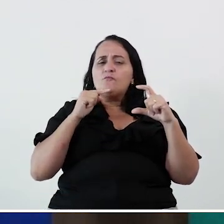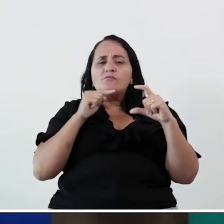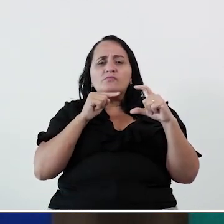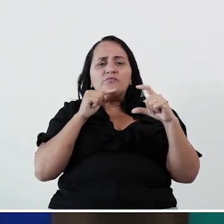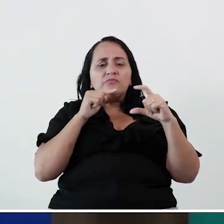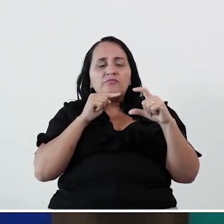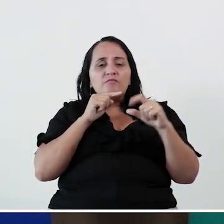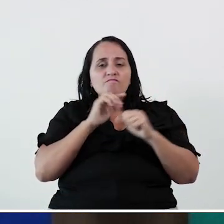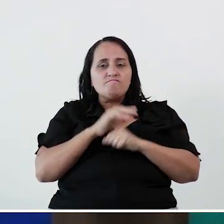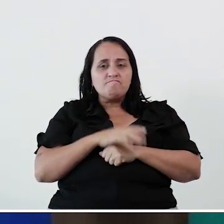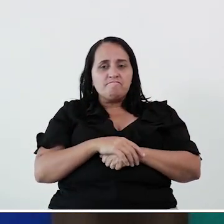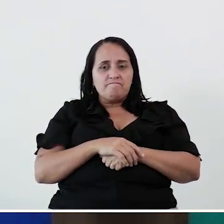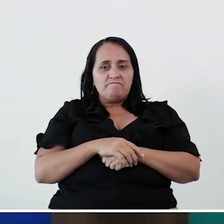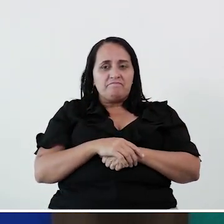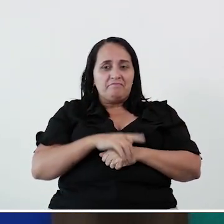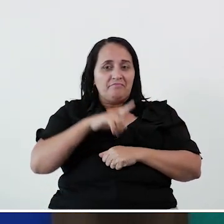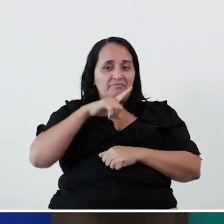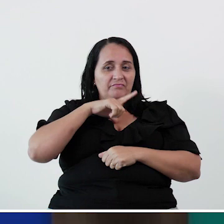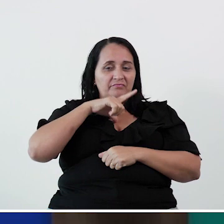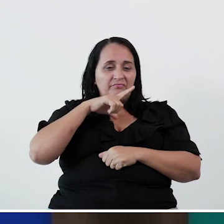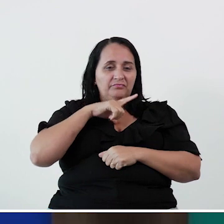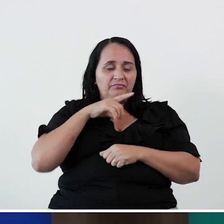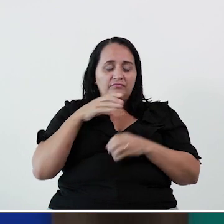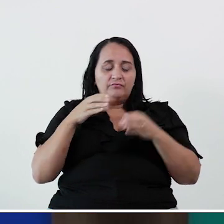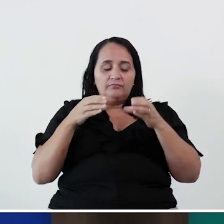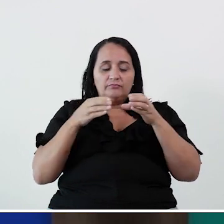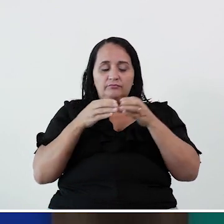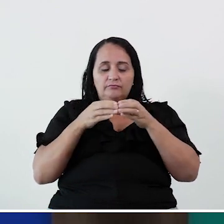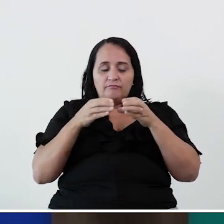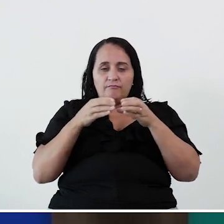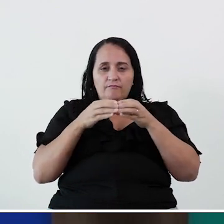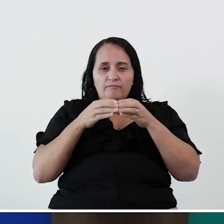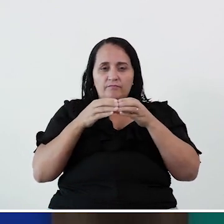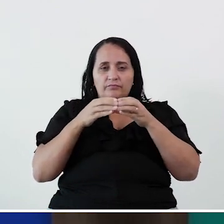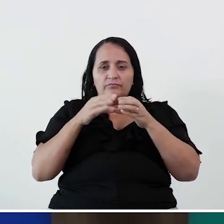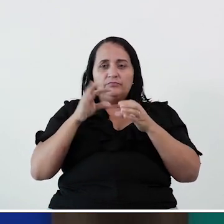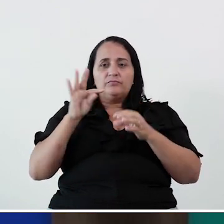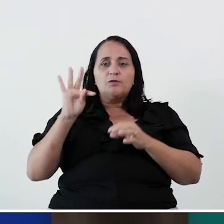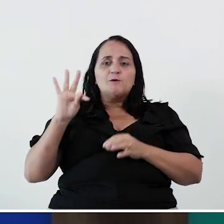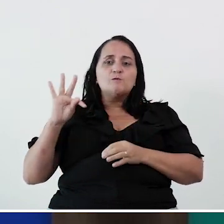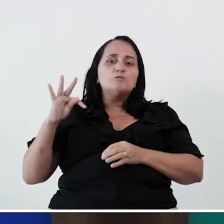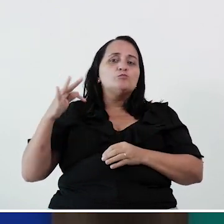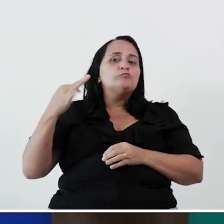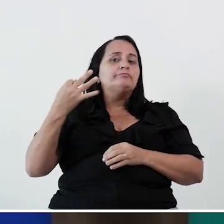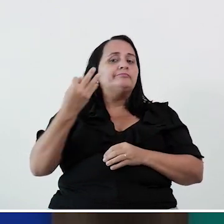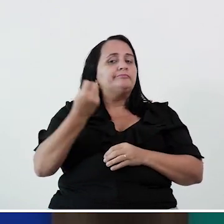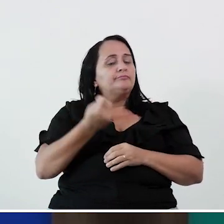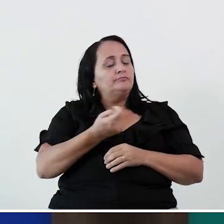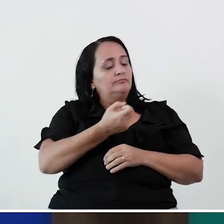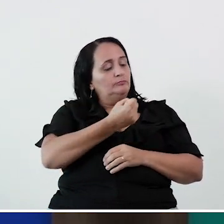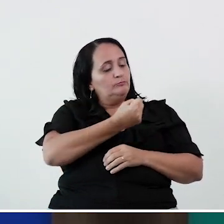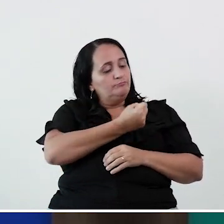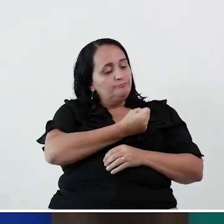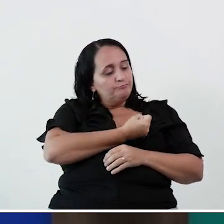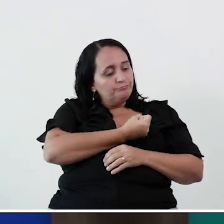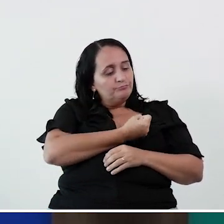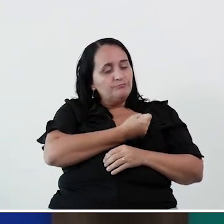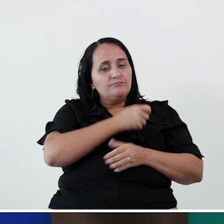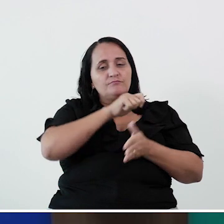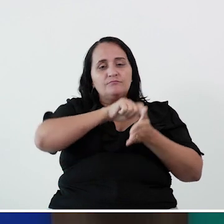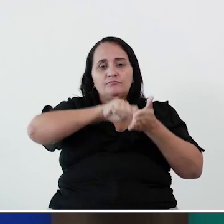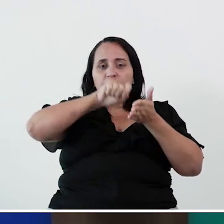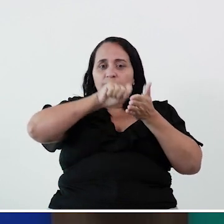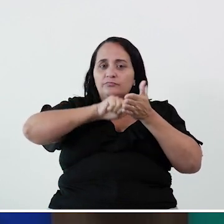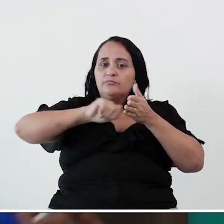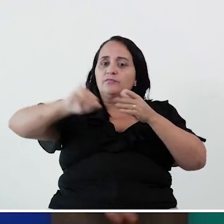por definição, ele é formado por todos os números que podem ser escritos na forma de